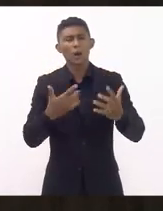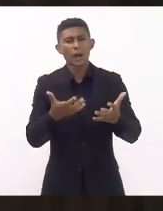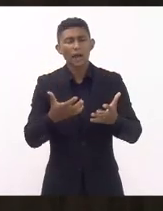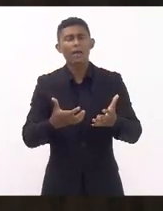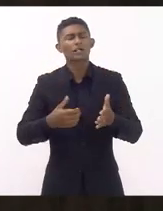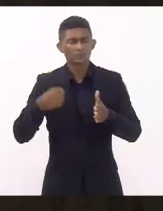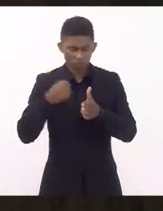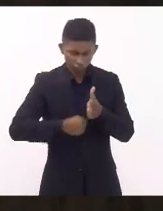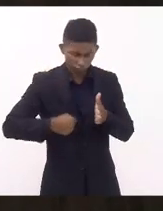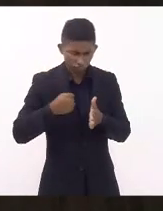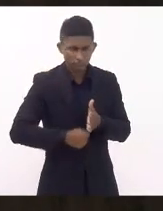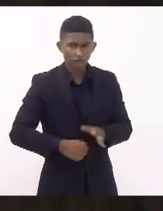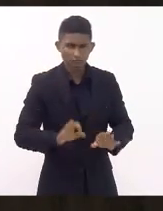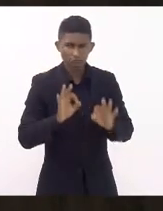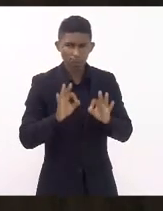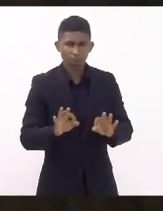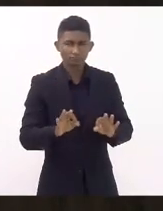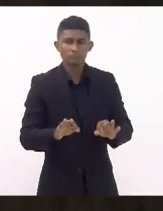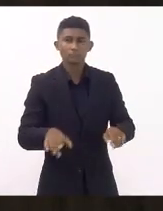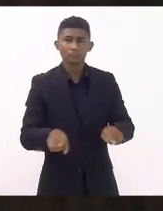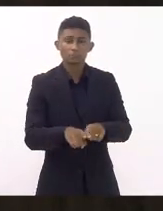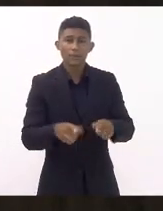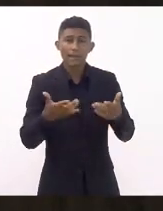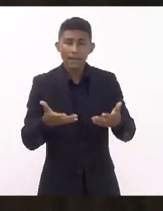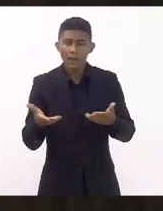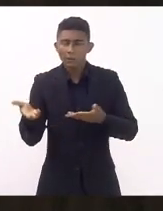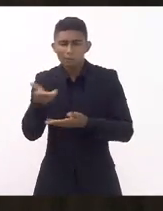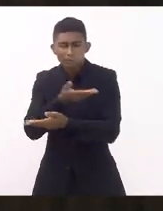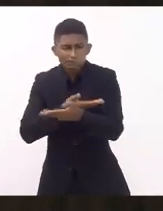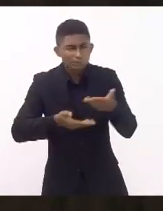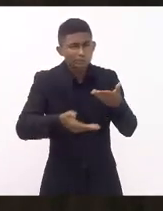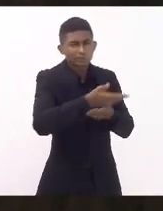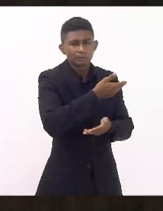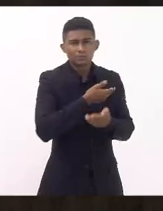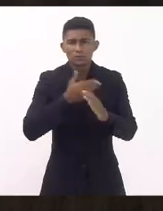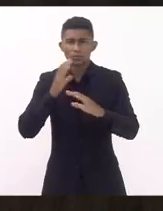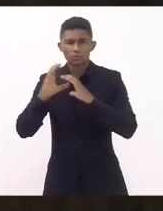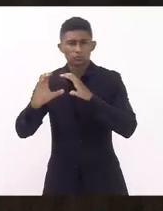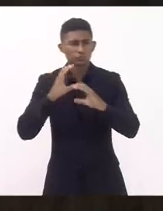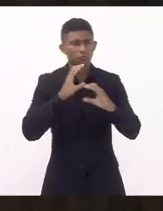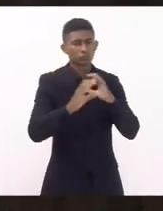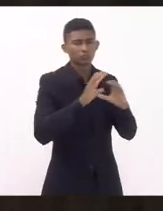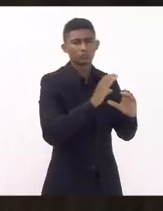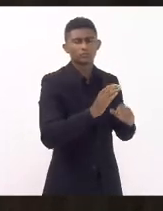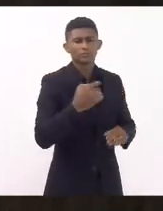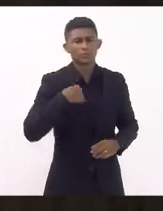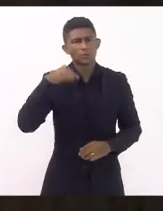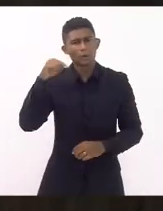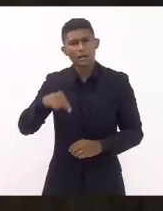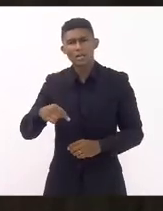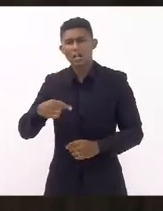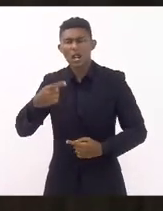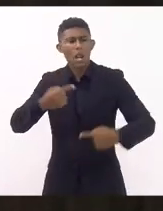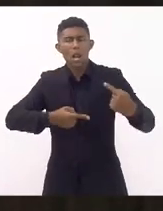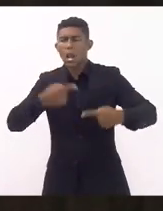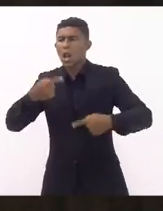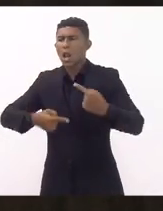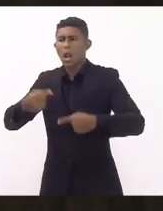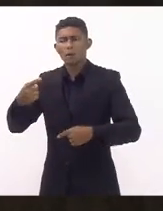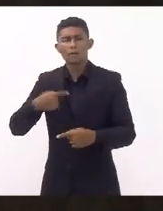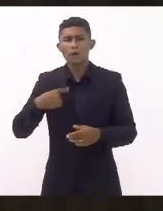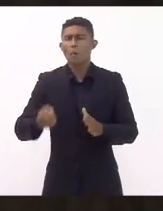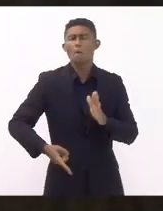mas também disposta a construir pontes. Eu não estou aqui querendo discutir quem chegou primeiro ou quem